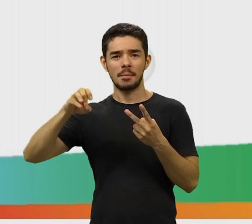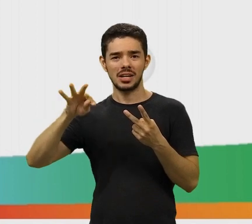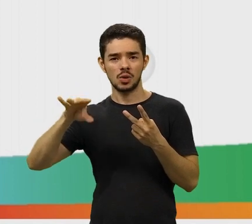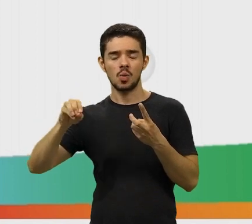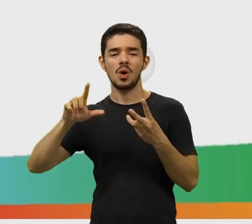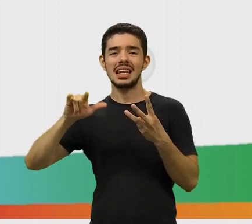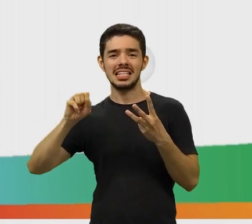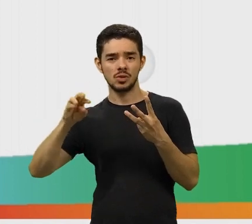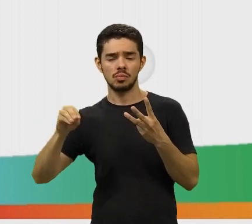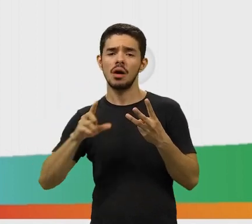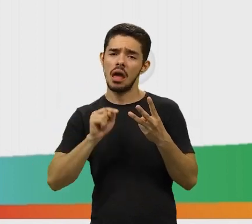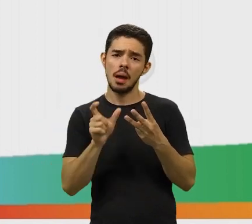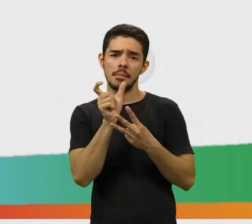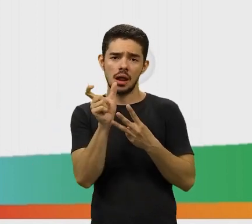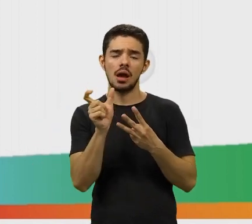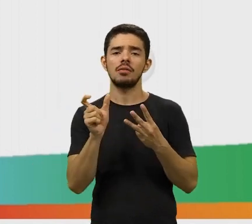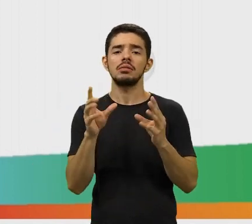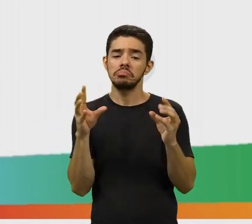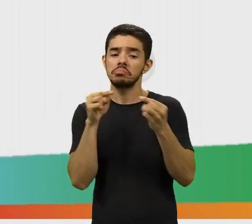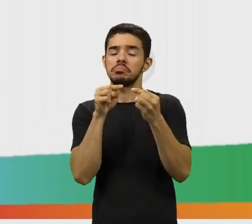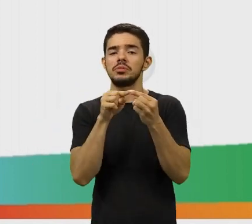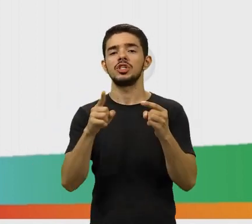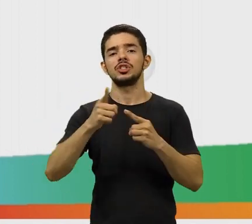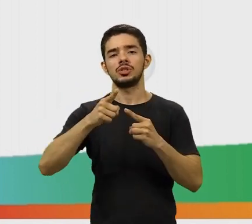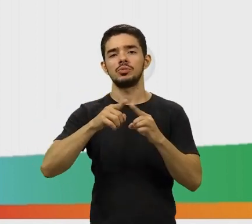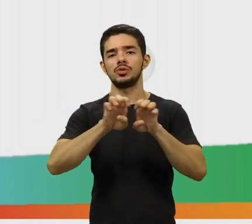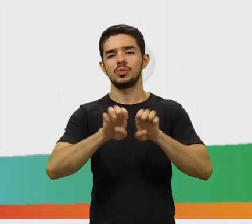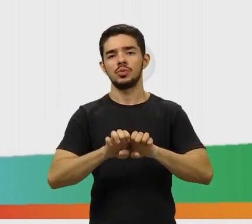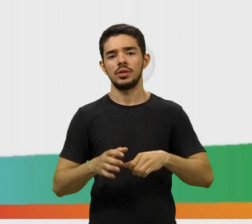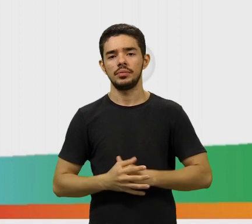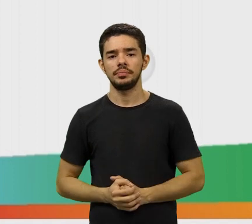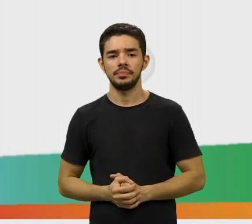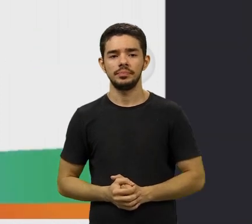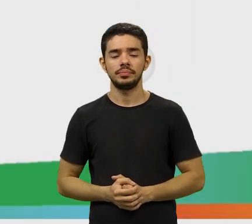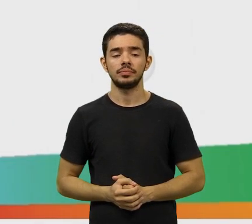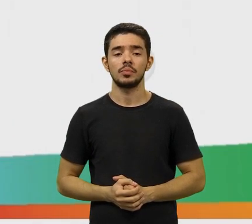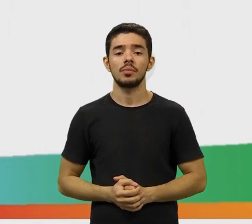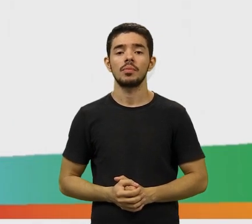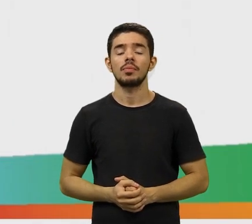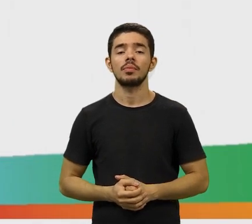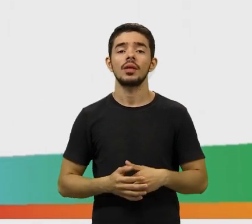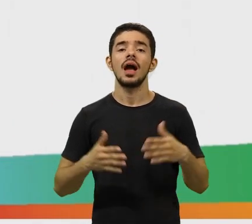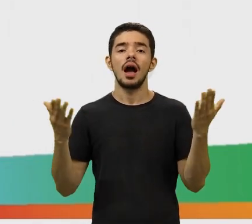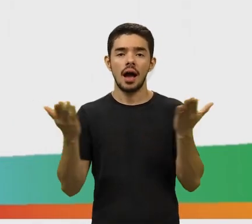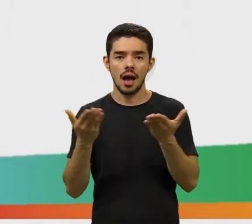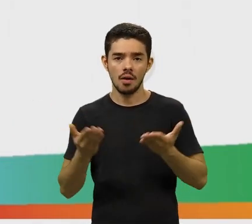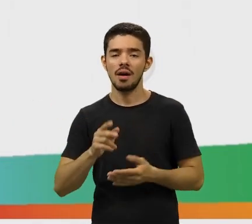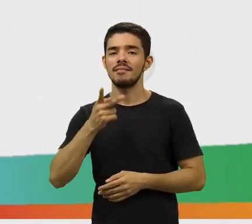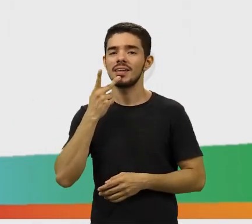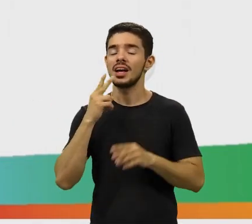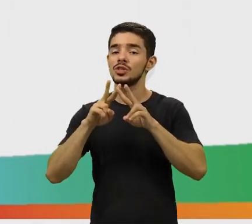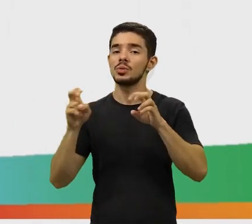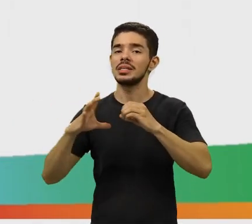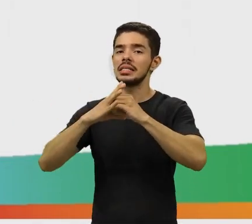muito usado para poder relacionar esse tipo de estrutura. Vou passar aqui o nosso slide. Nós agora vamos falar